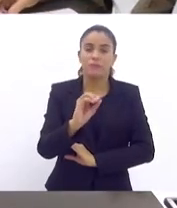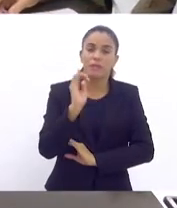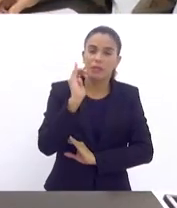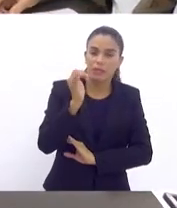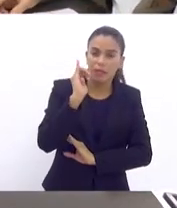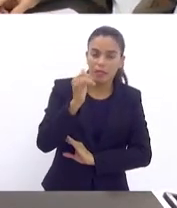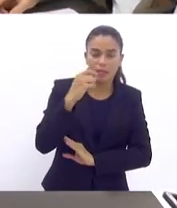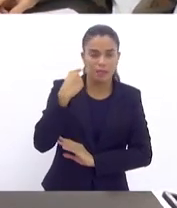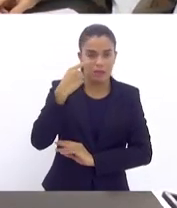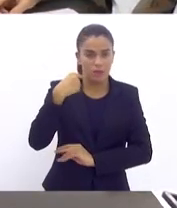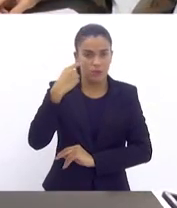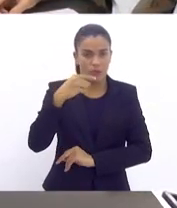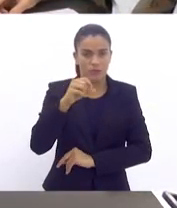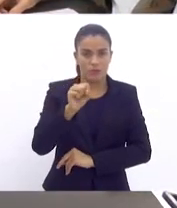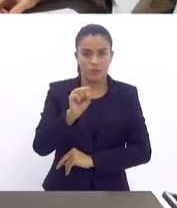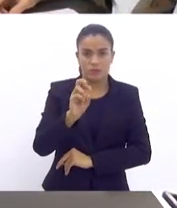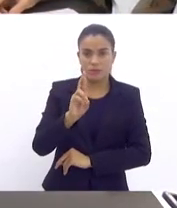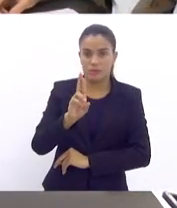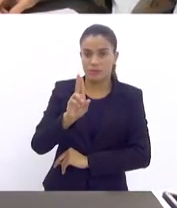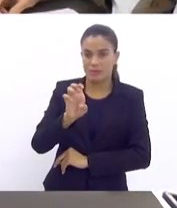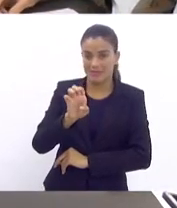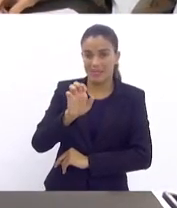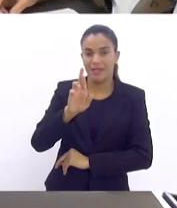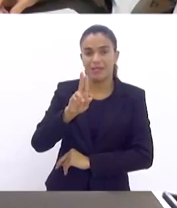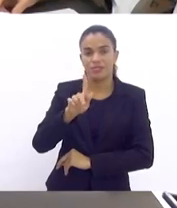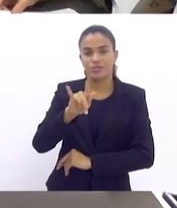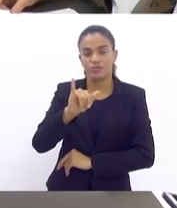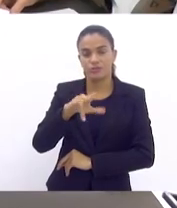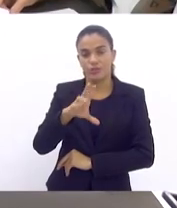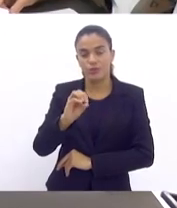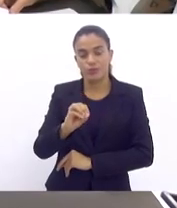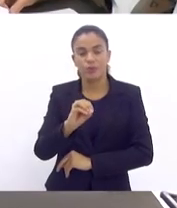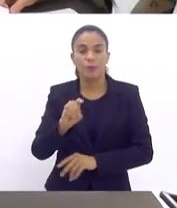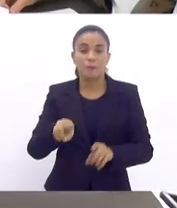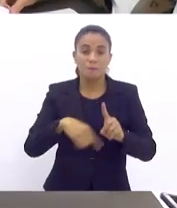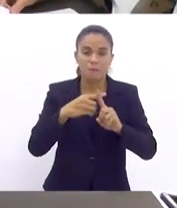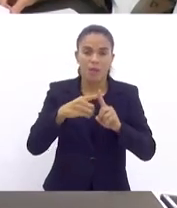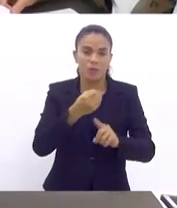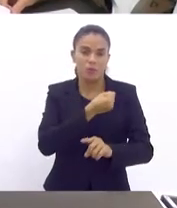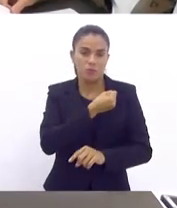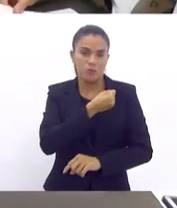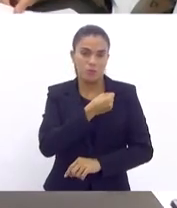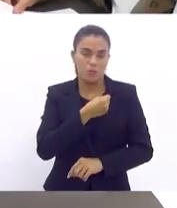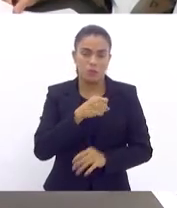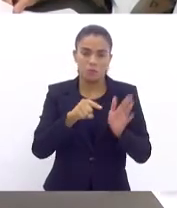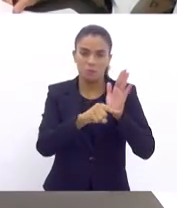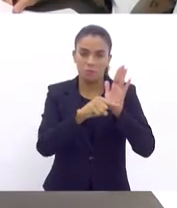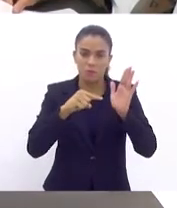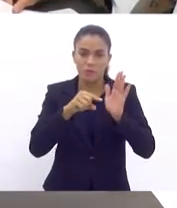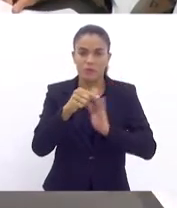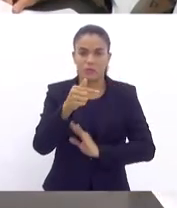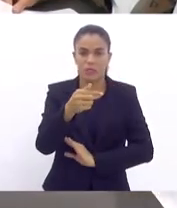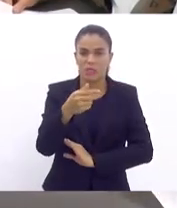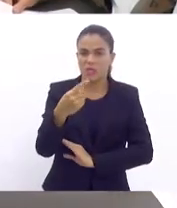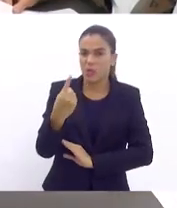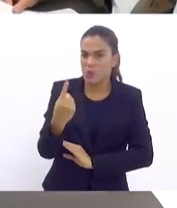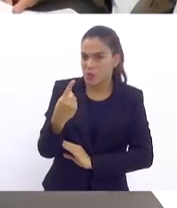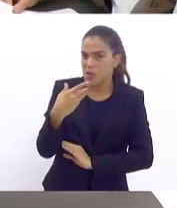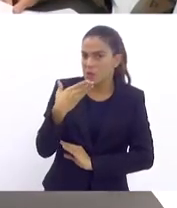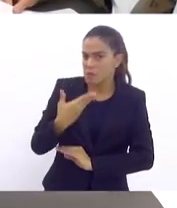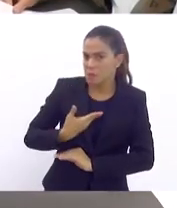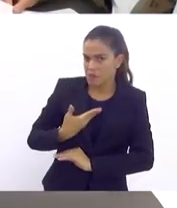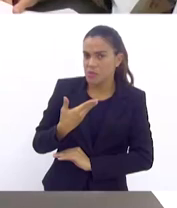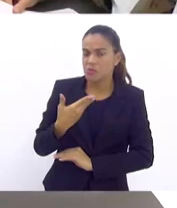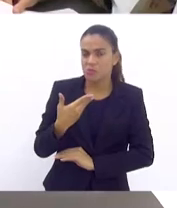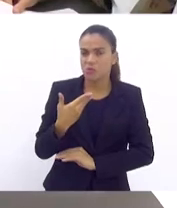Deputado Dr Serginho e 71 também ele não pediu para retirar o gengibre de cidade